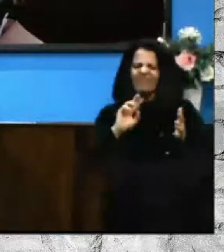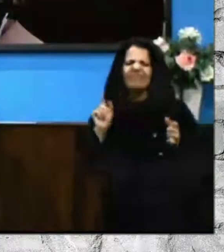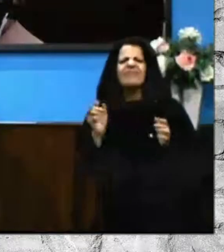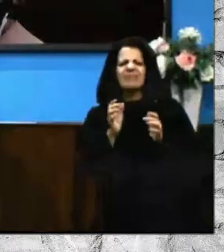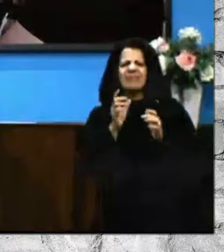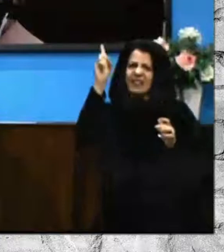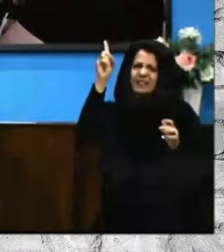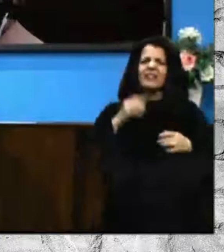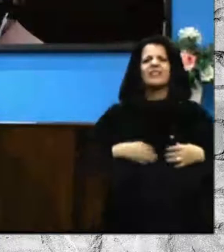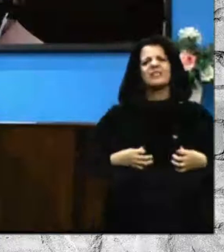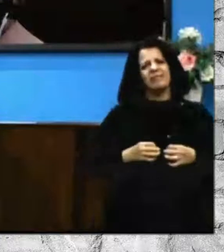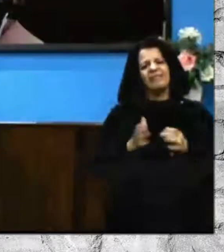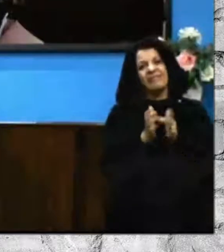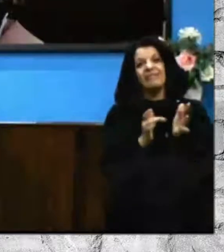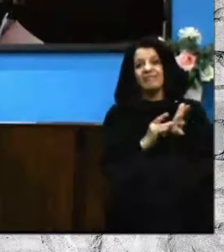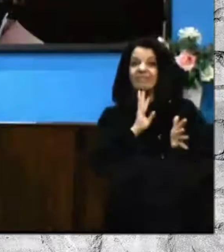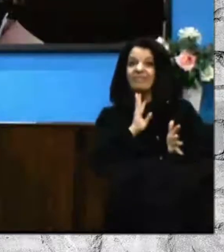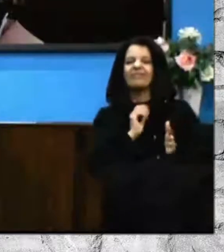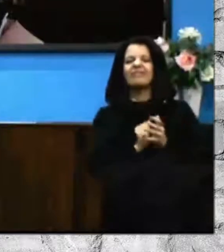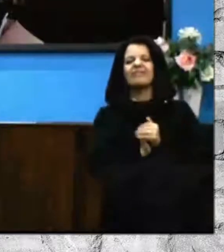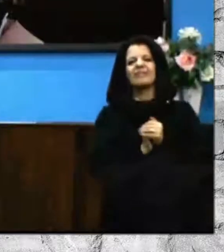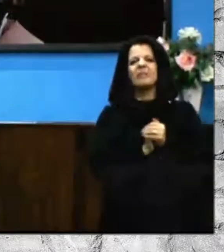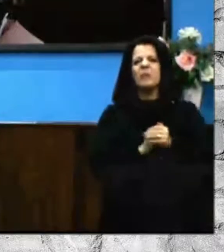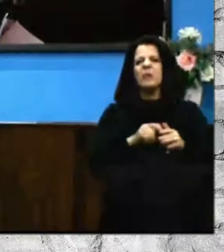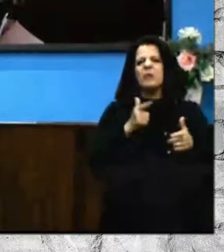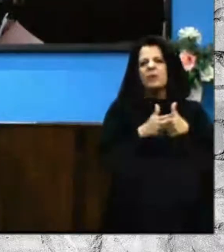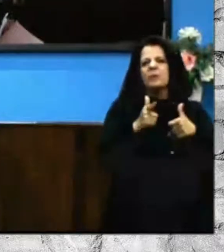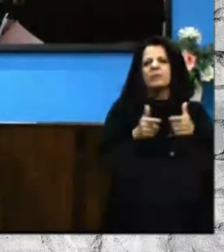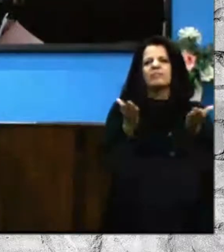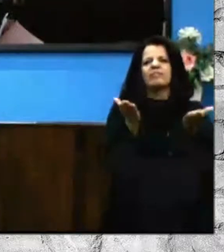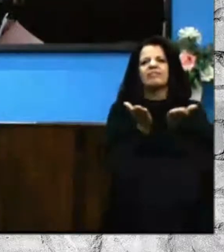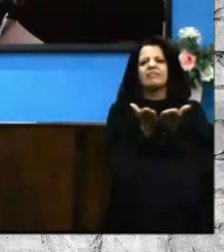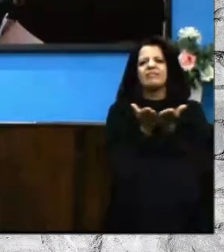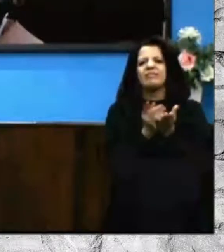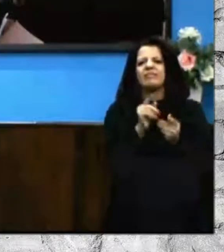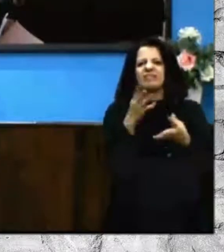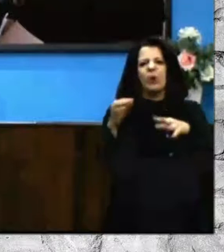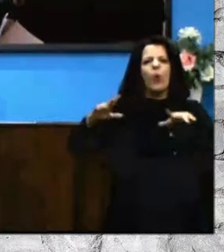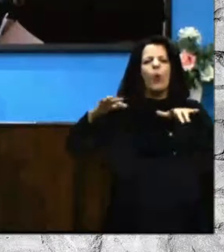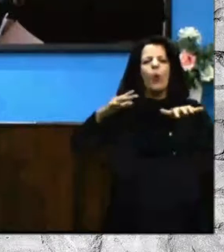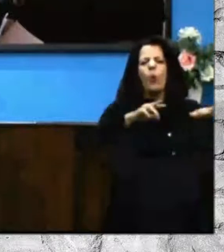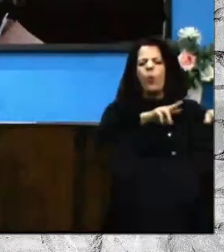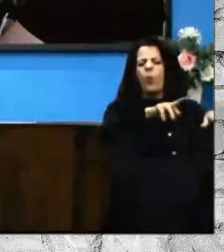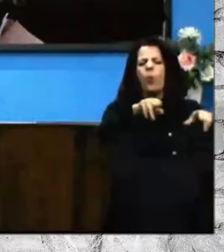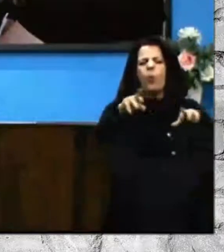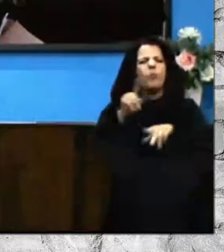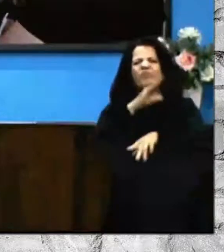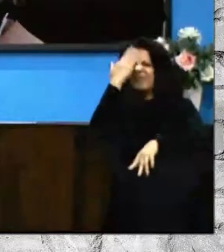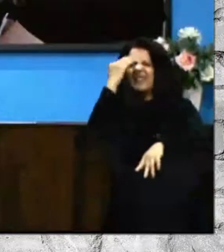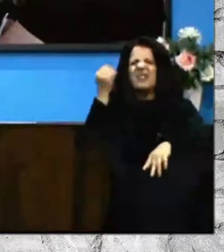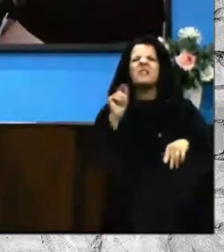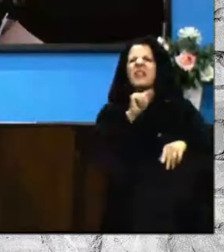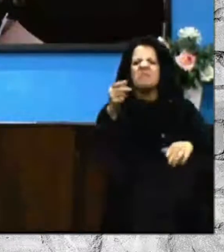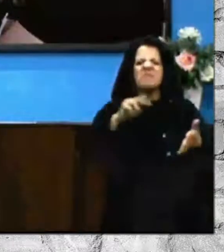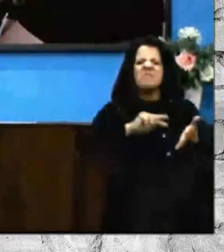se conhecia a si mesmo. O grande problema de muitos cristãos é que não sabem quem são. Eles se entregam às propostas mesquinhas